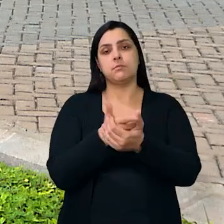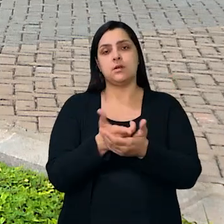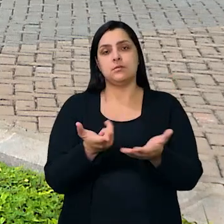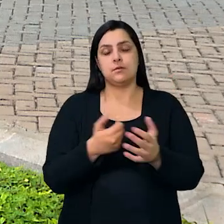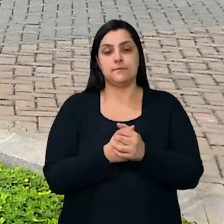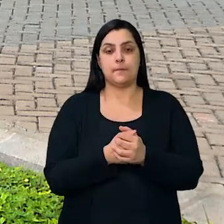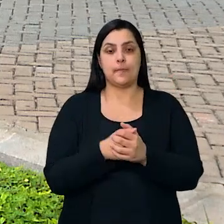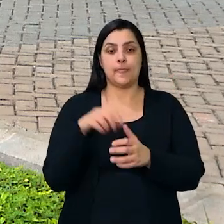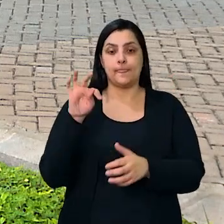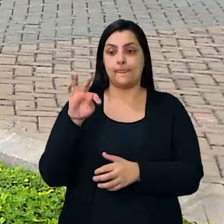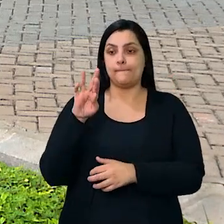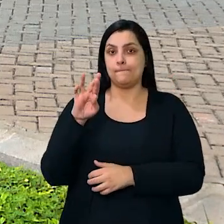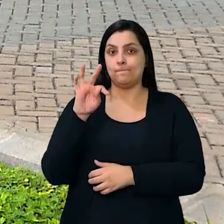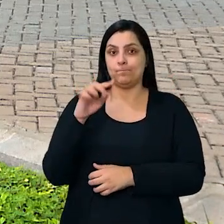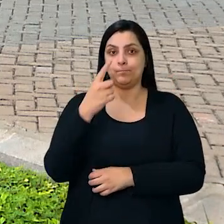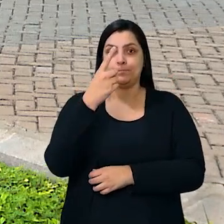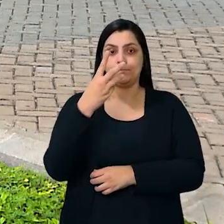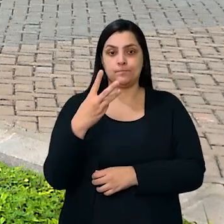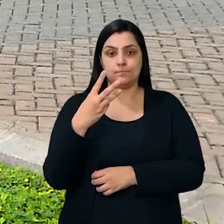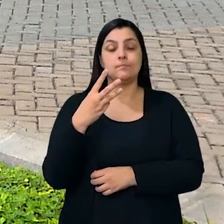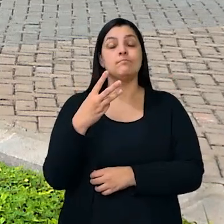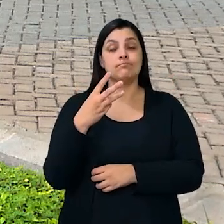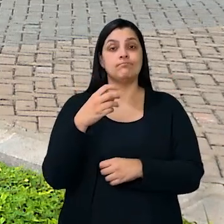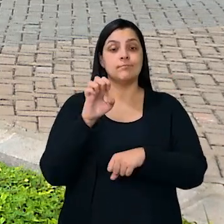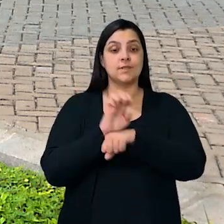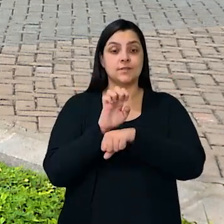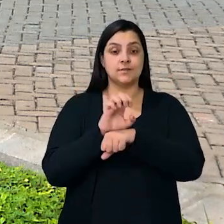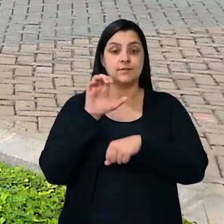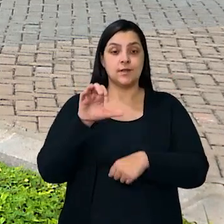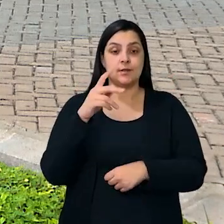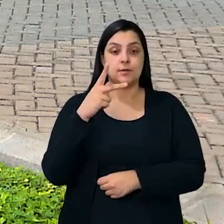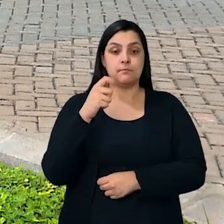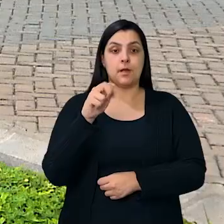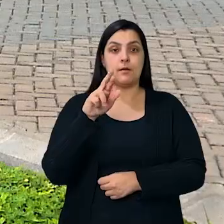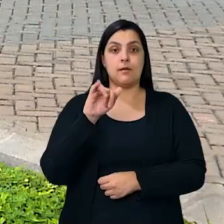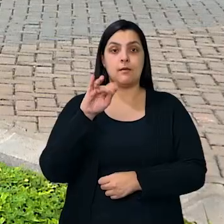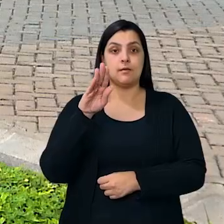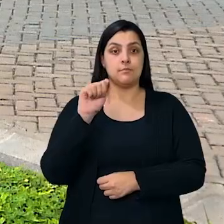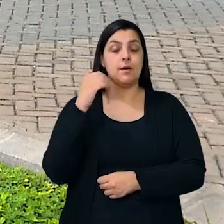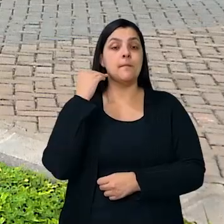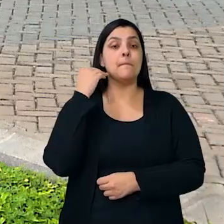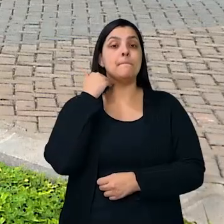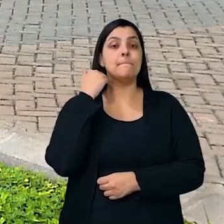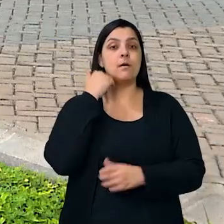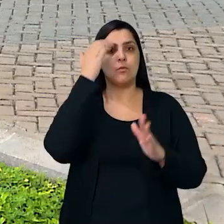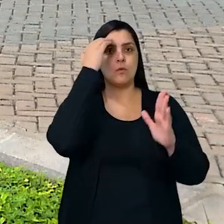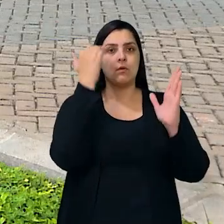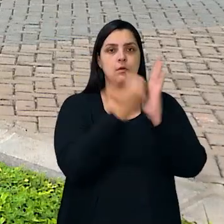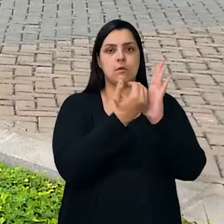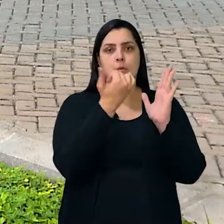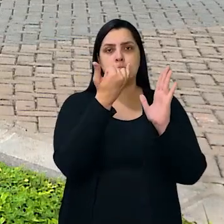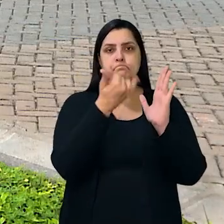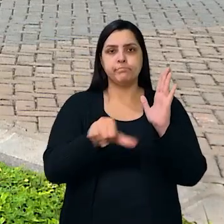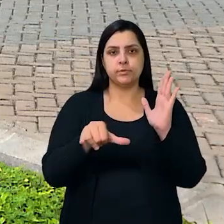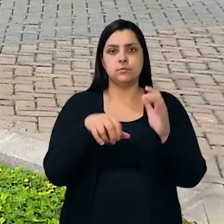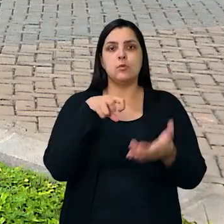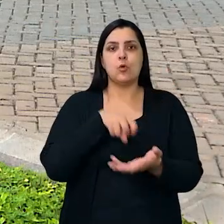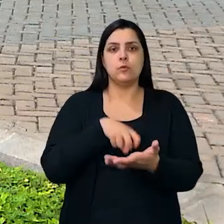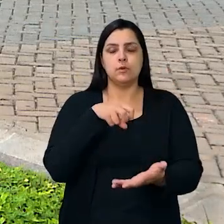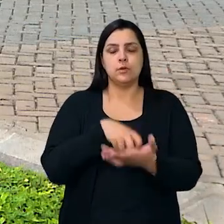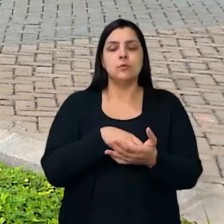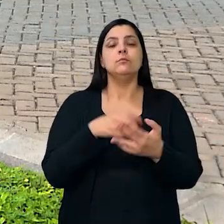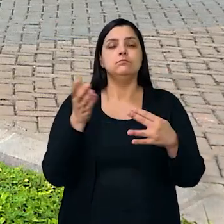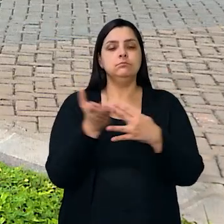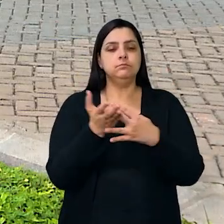Tribunal Regional do Trabalho da 13ª Região na Paraíba reconheceu que o banco descumpria a norma legal e o condenou